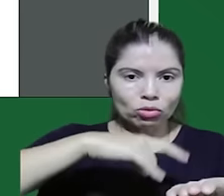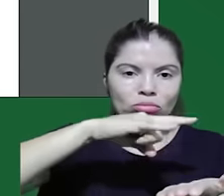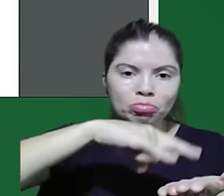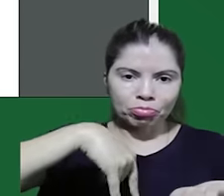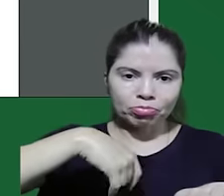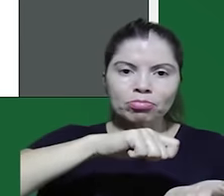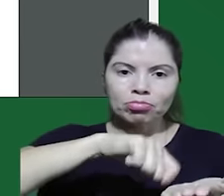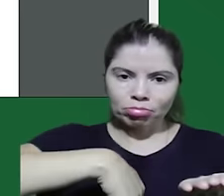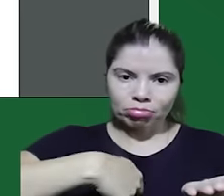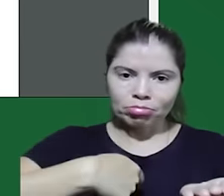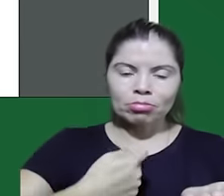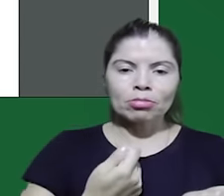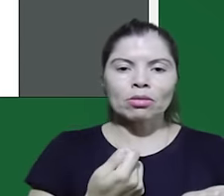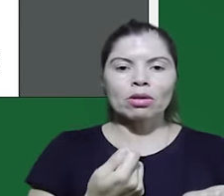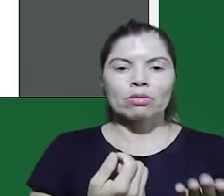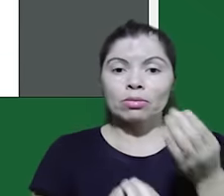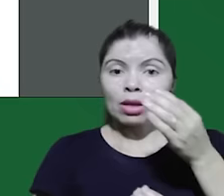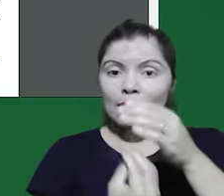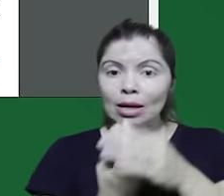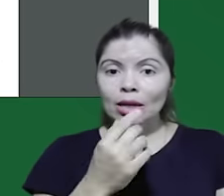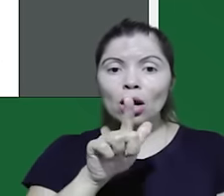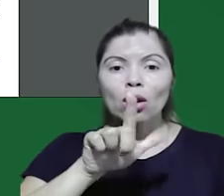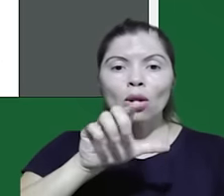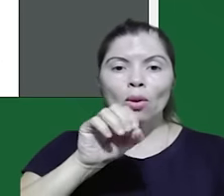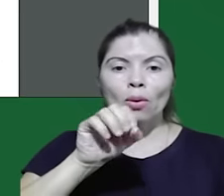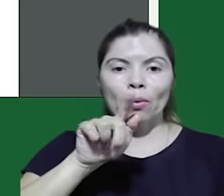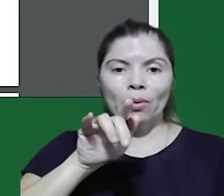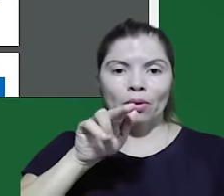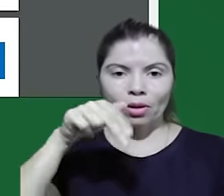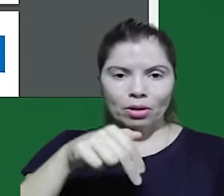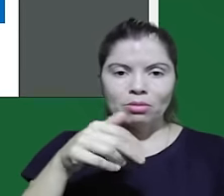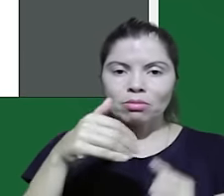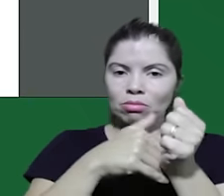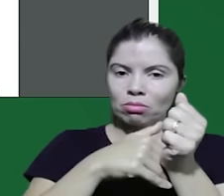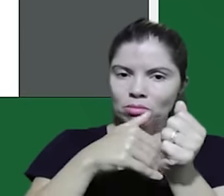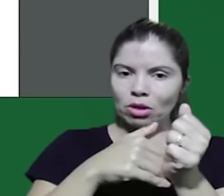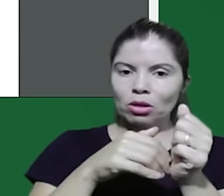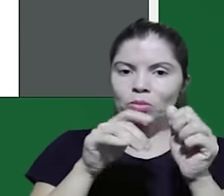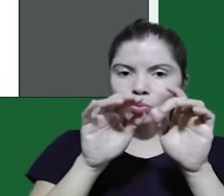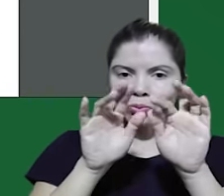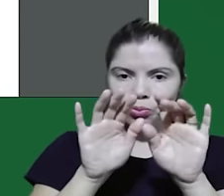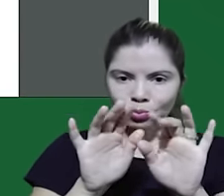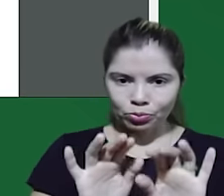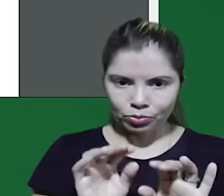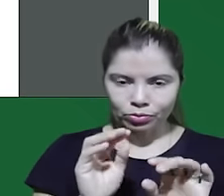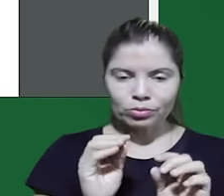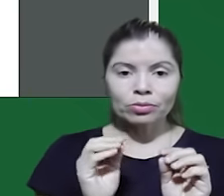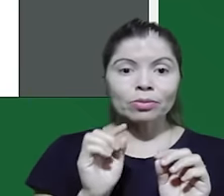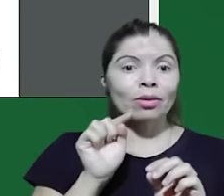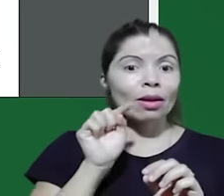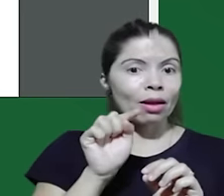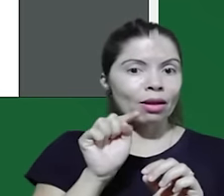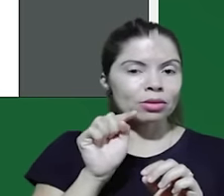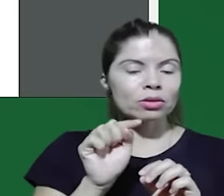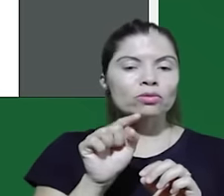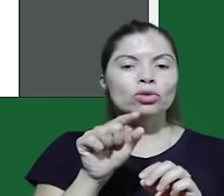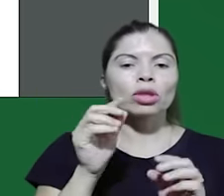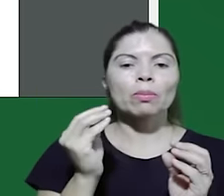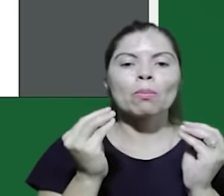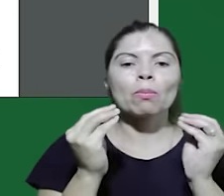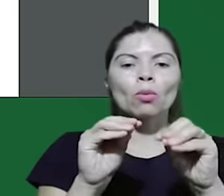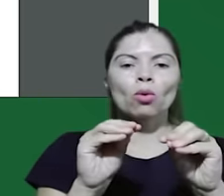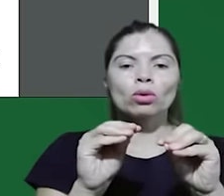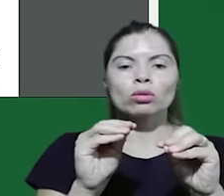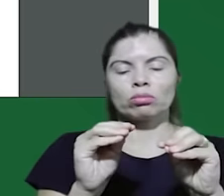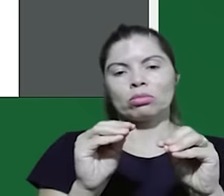emissor você vai criar um login e senha nesse login e senha você insere os dados